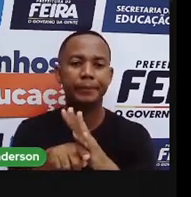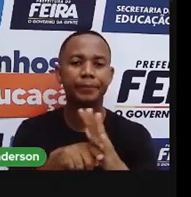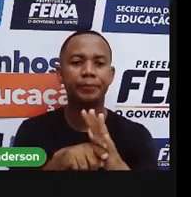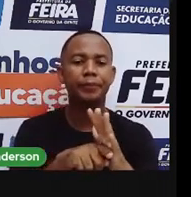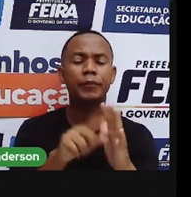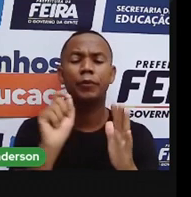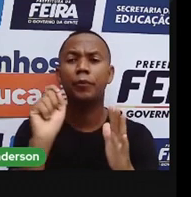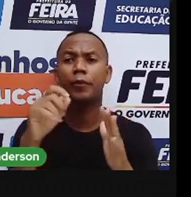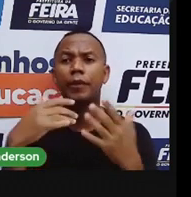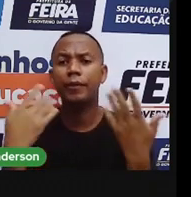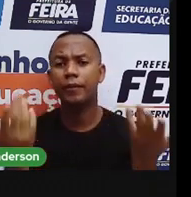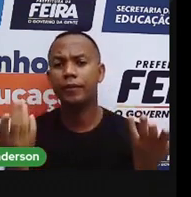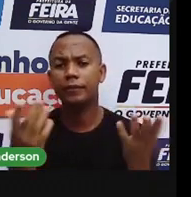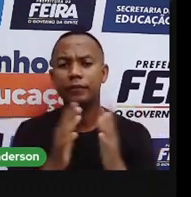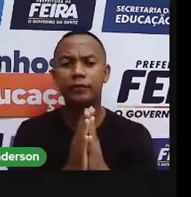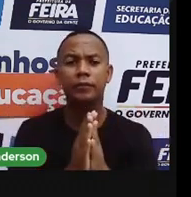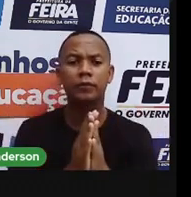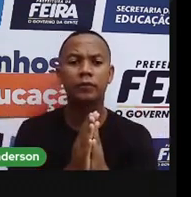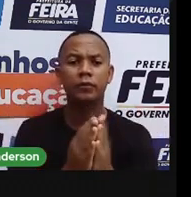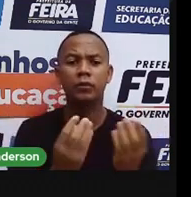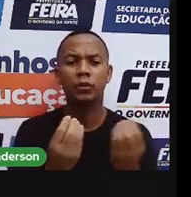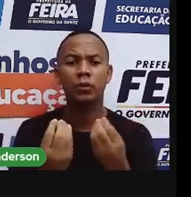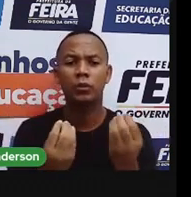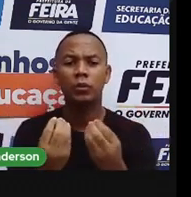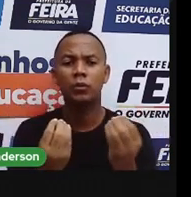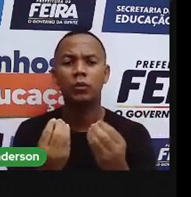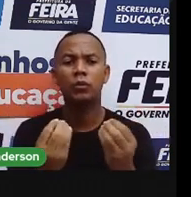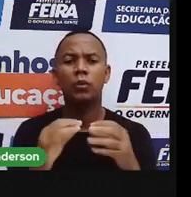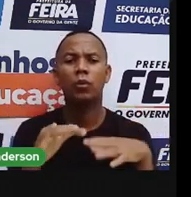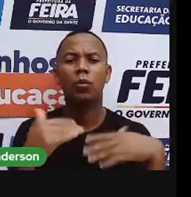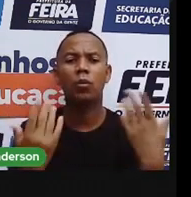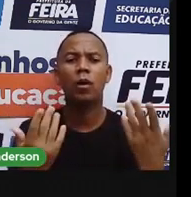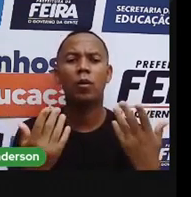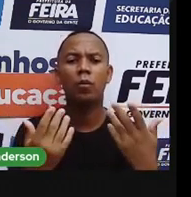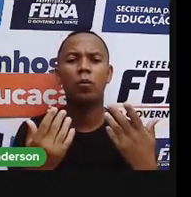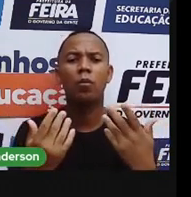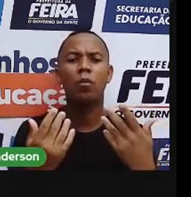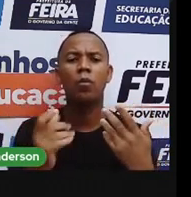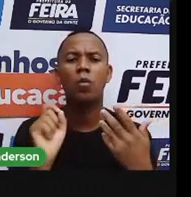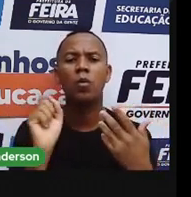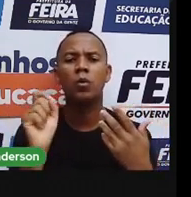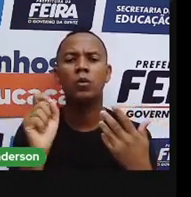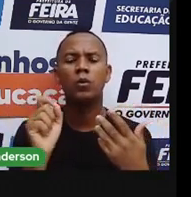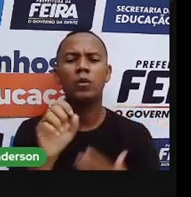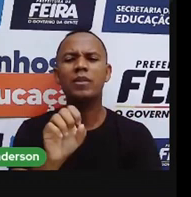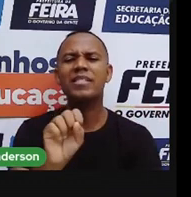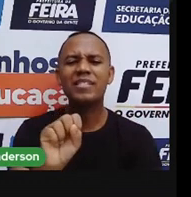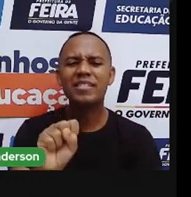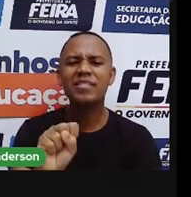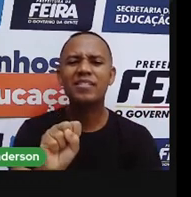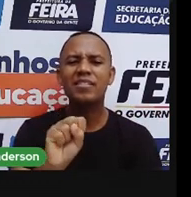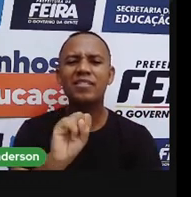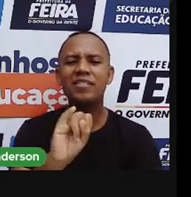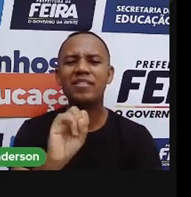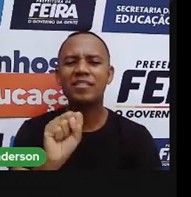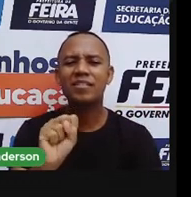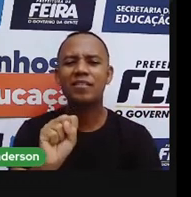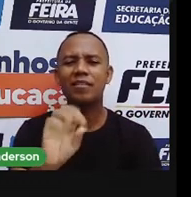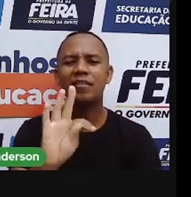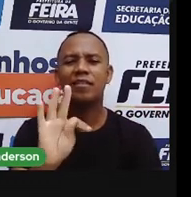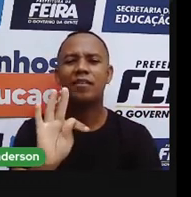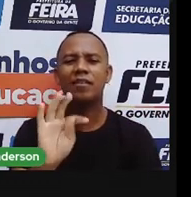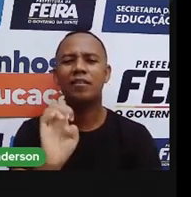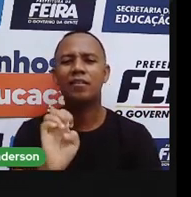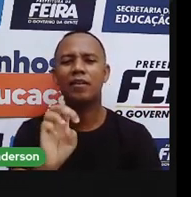Né? Que astros, né, fazem parte do sistema solar? Lembra que a Pró falou várias vezes aqui sobre o